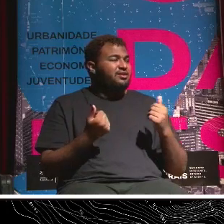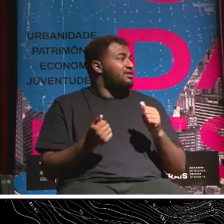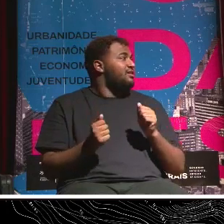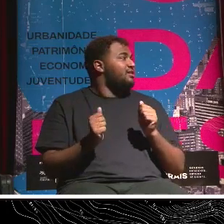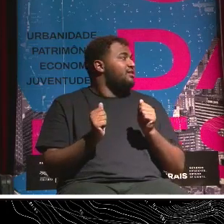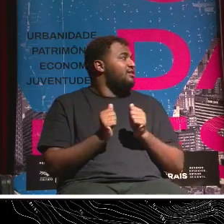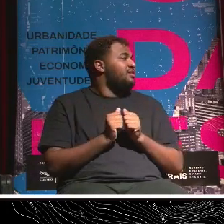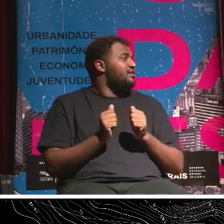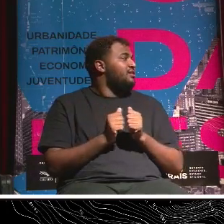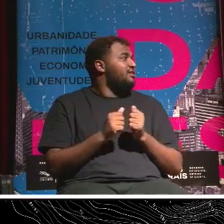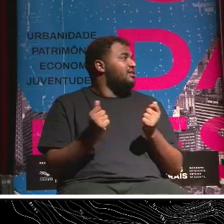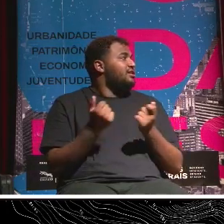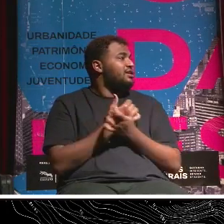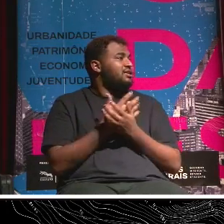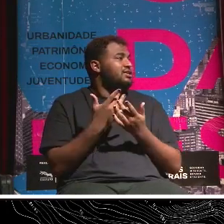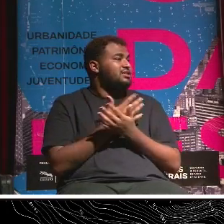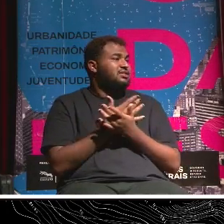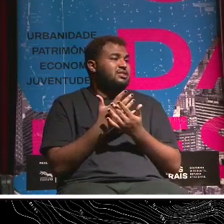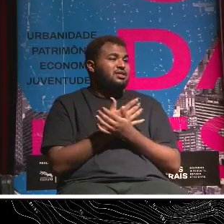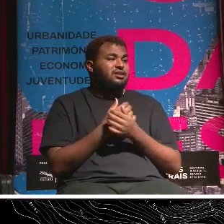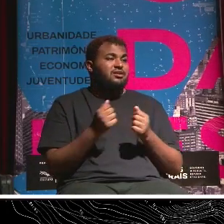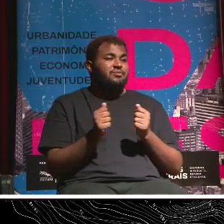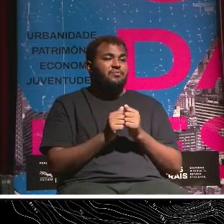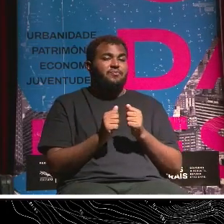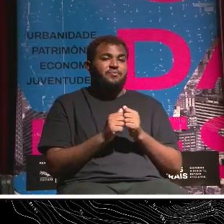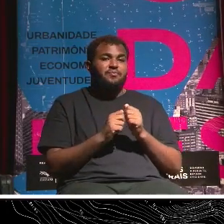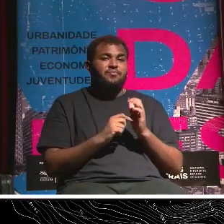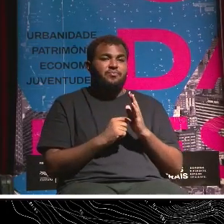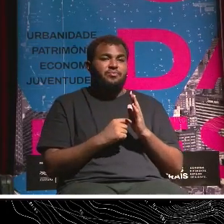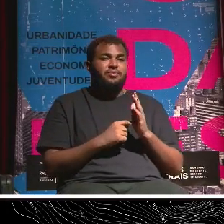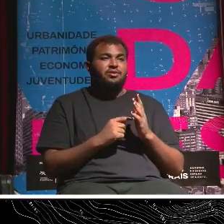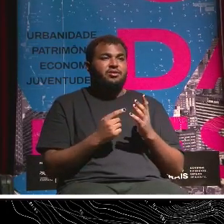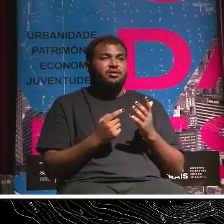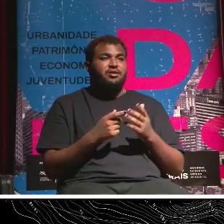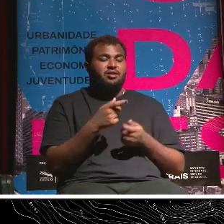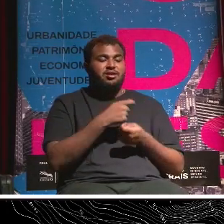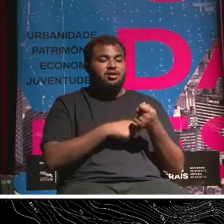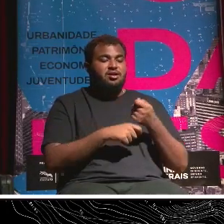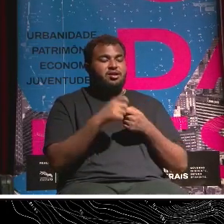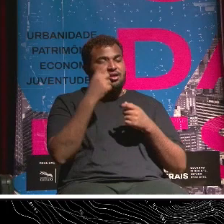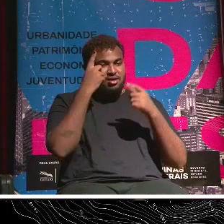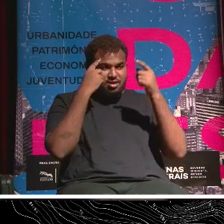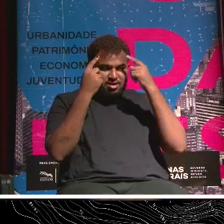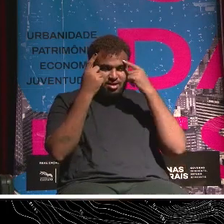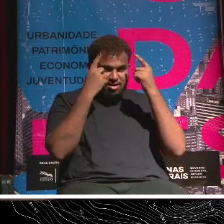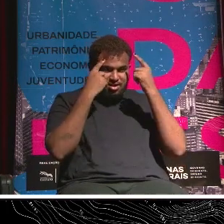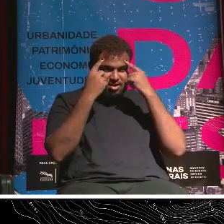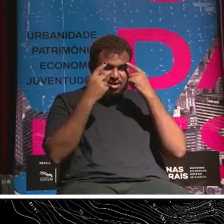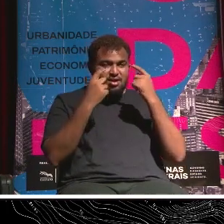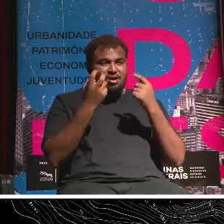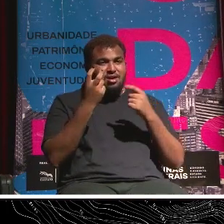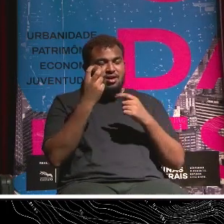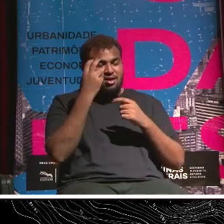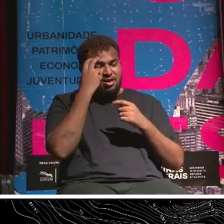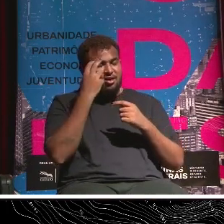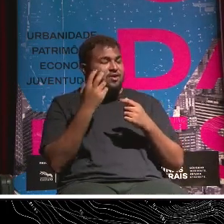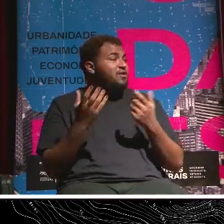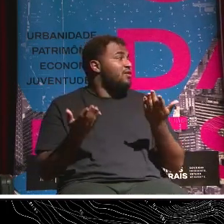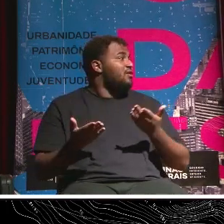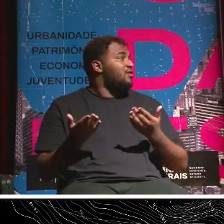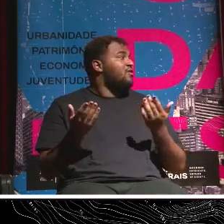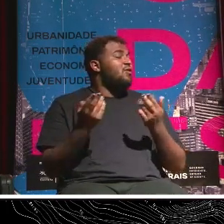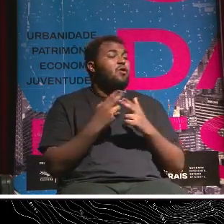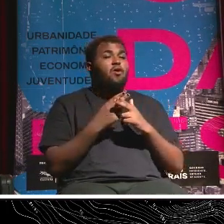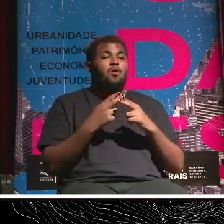A cidade como motor é o nome da mesa, economia criativa e da cultura no tecido urbano. Enquanto a nossa